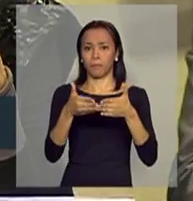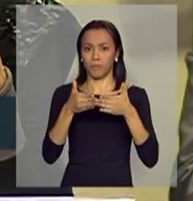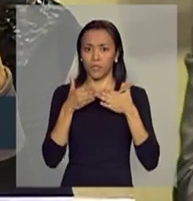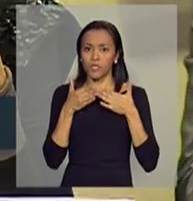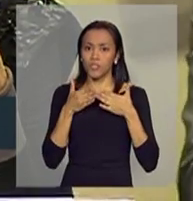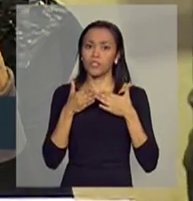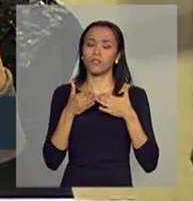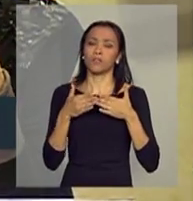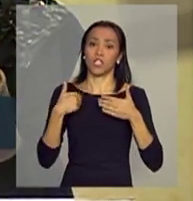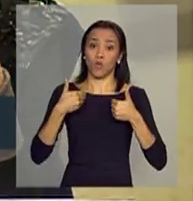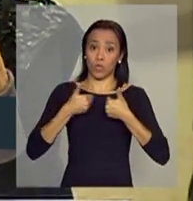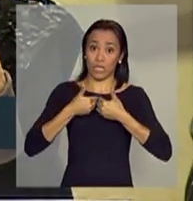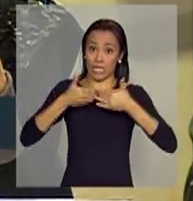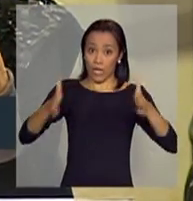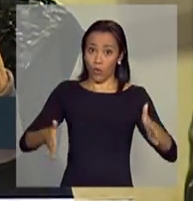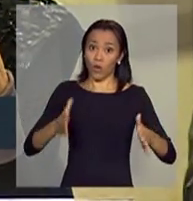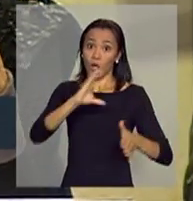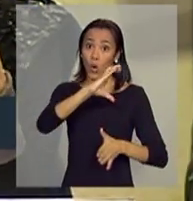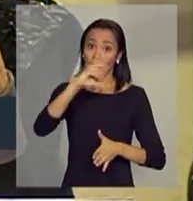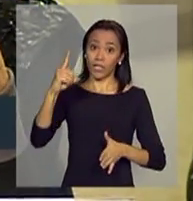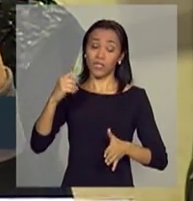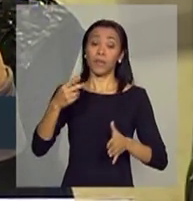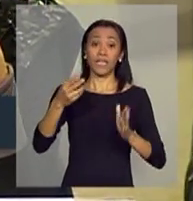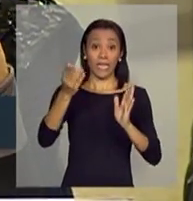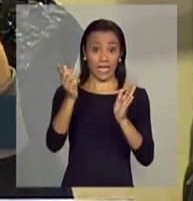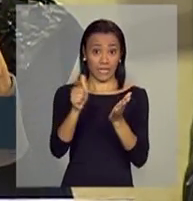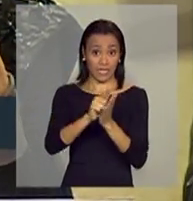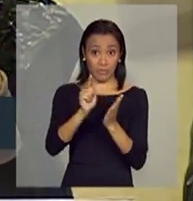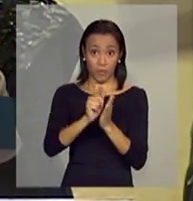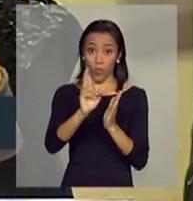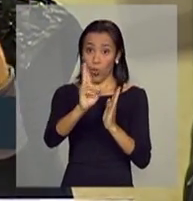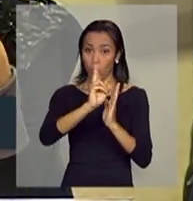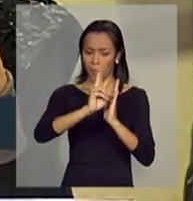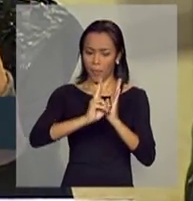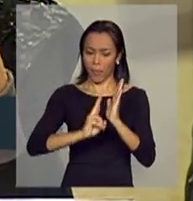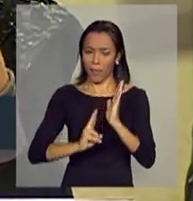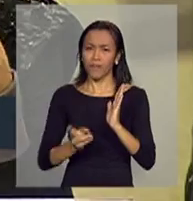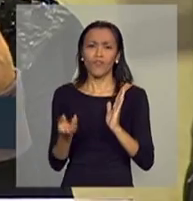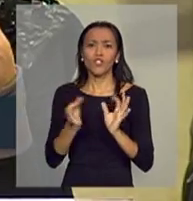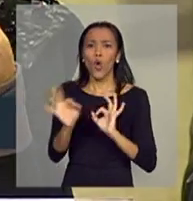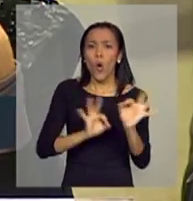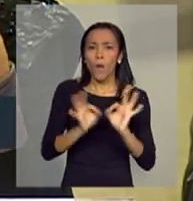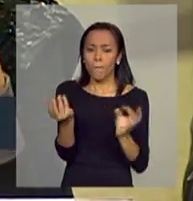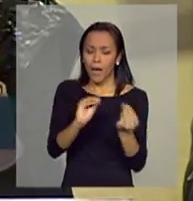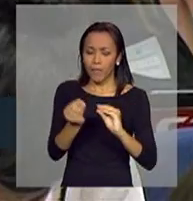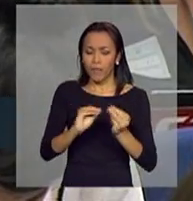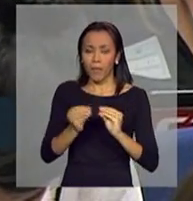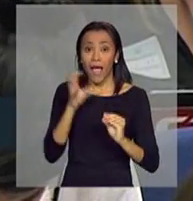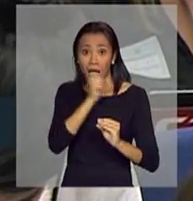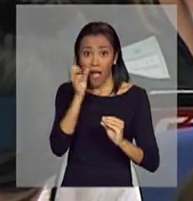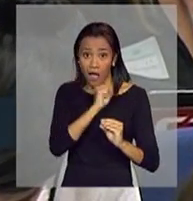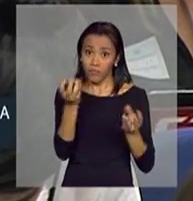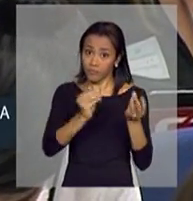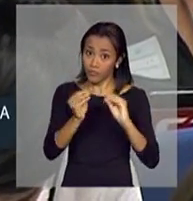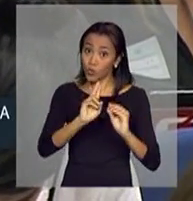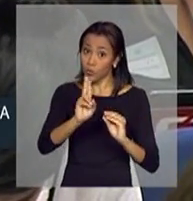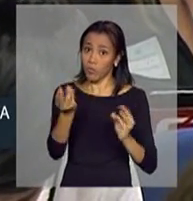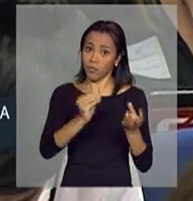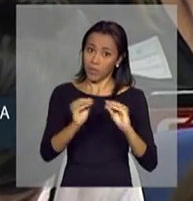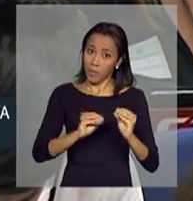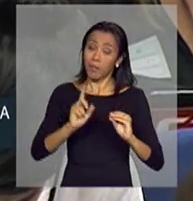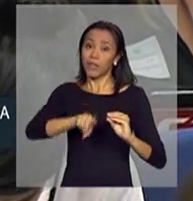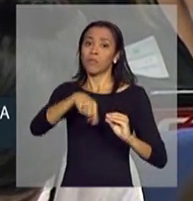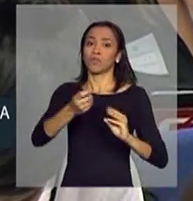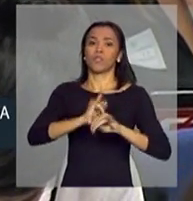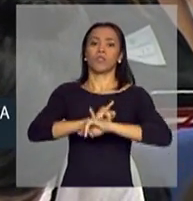a minha coordenação, que essa lista fosse feita com a maior rapidez para nós podermos anunciar, né, e também